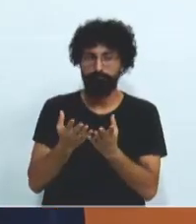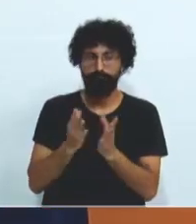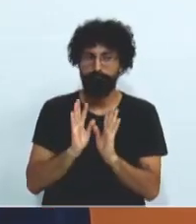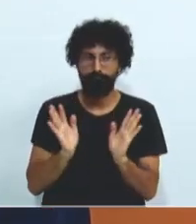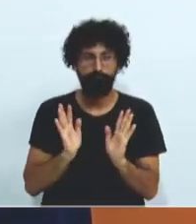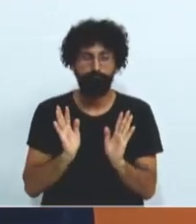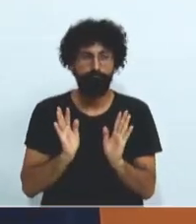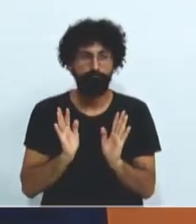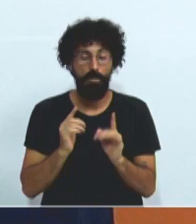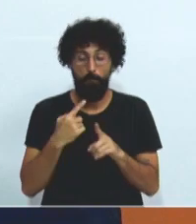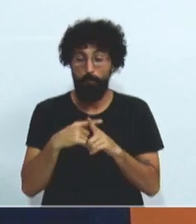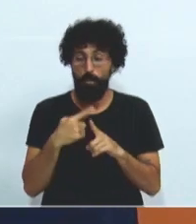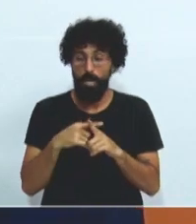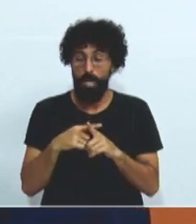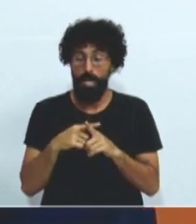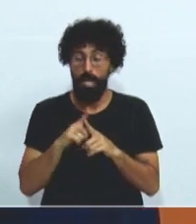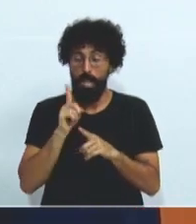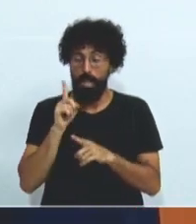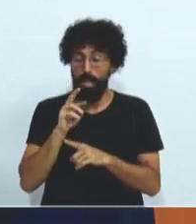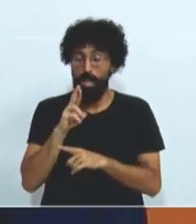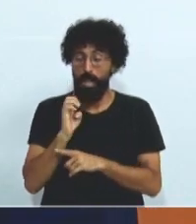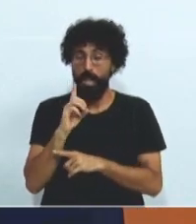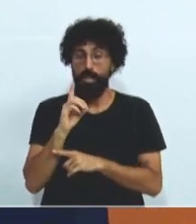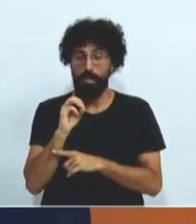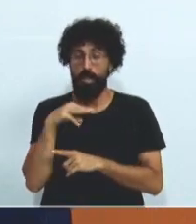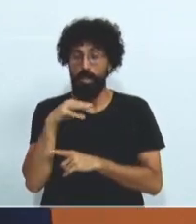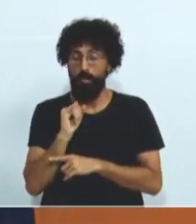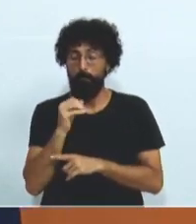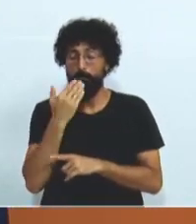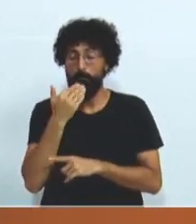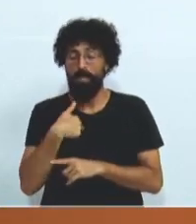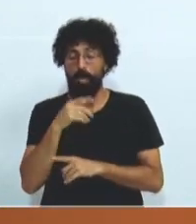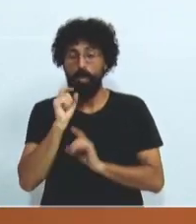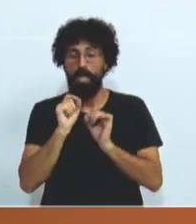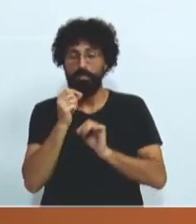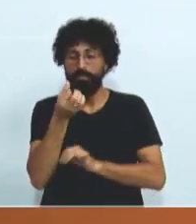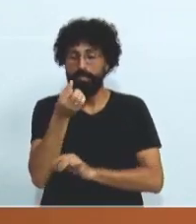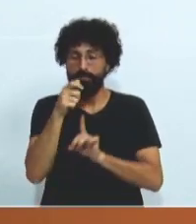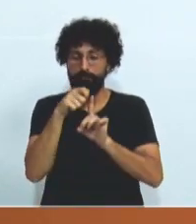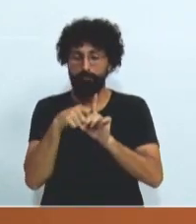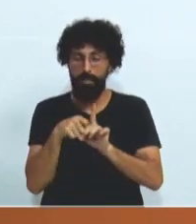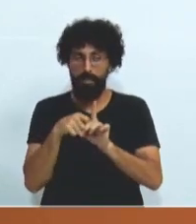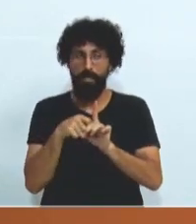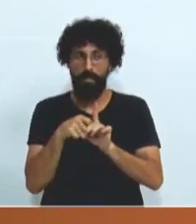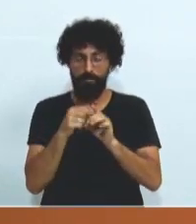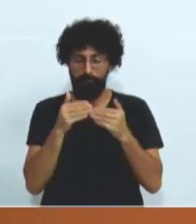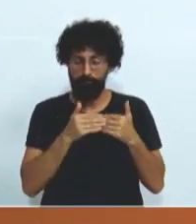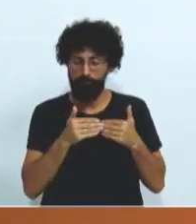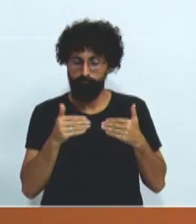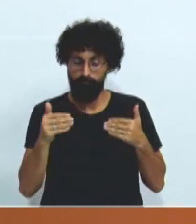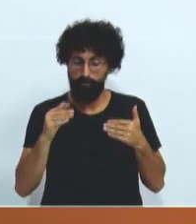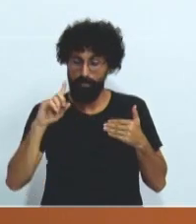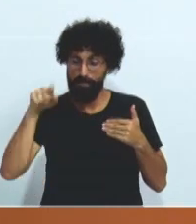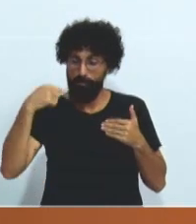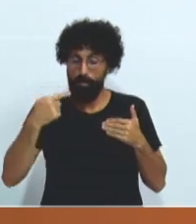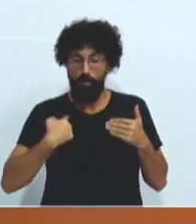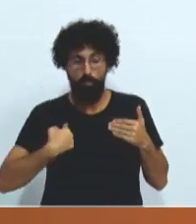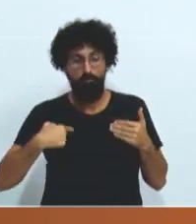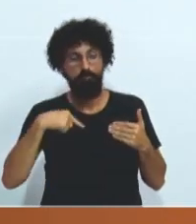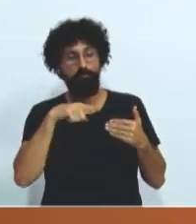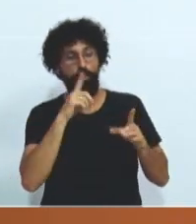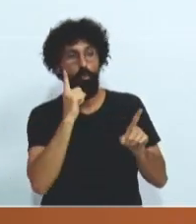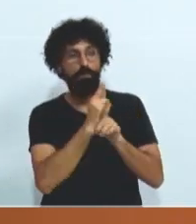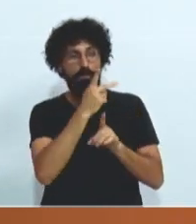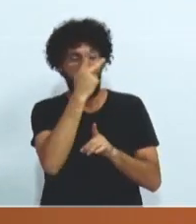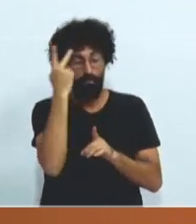pede 6 meses, né, para que a gente possa ter esse contato com quem doou, também tem que ser consentido, a outra pessoa